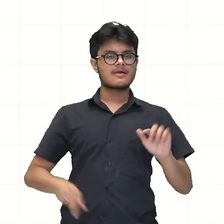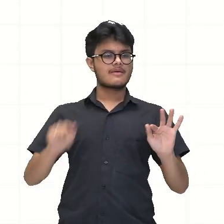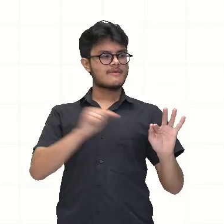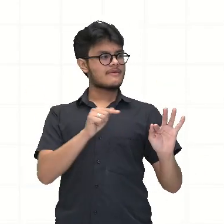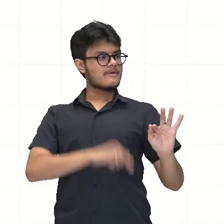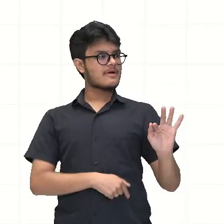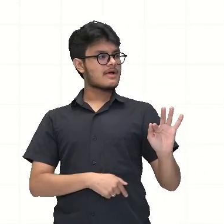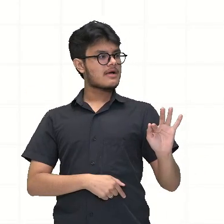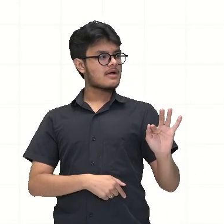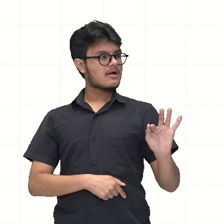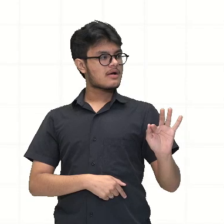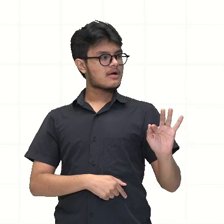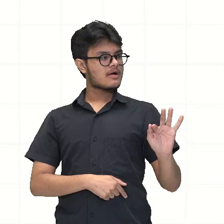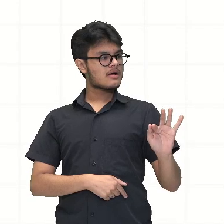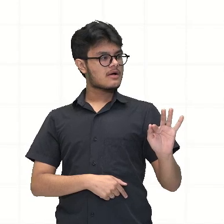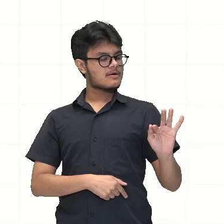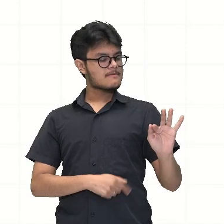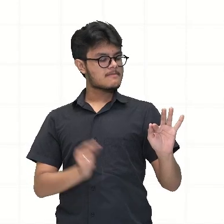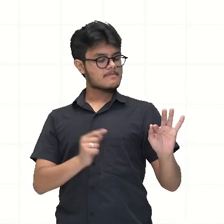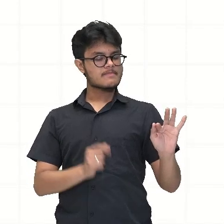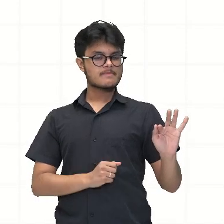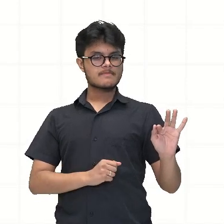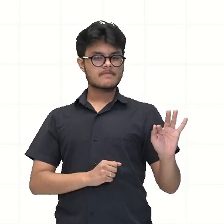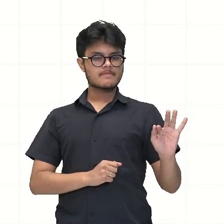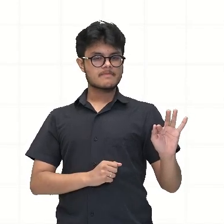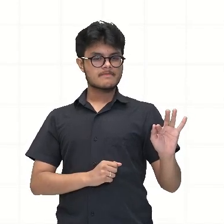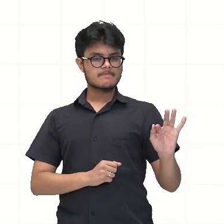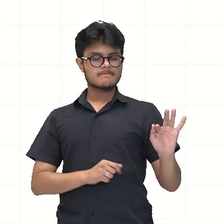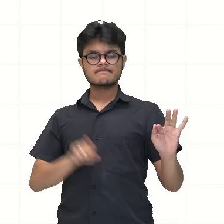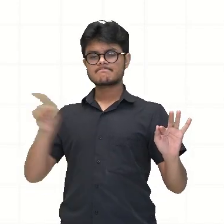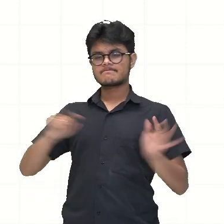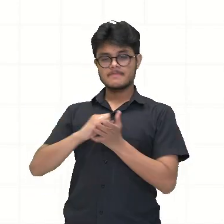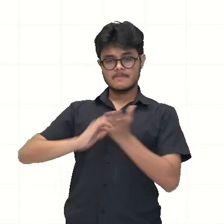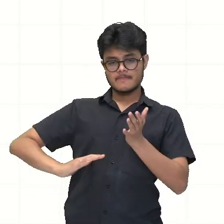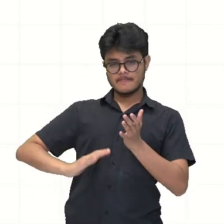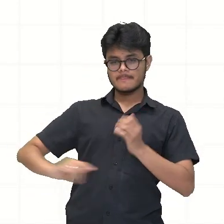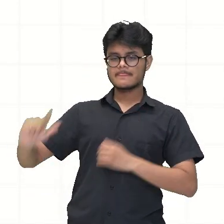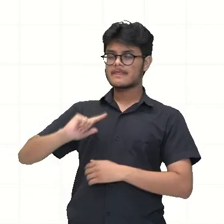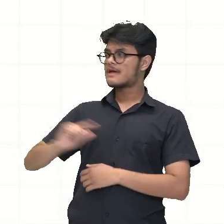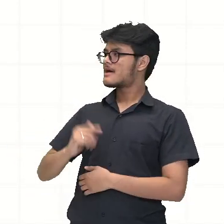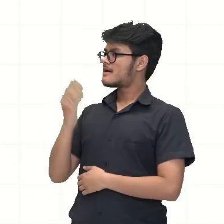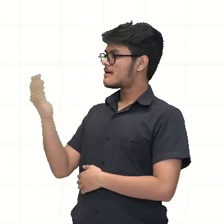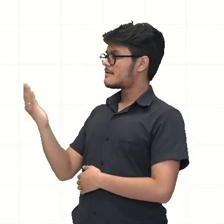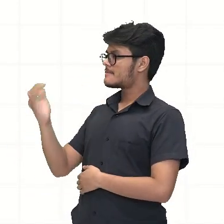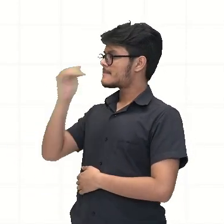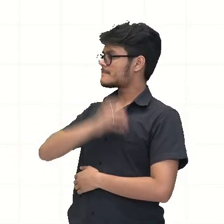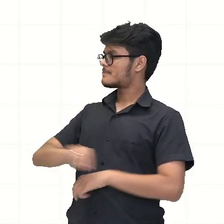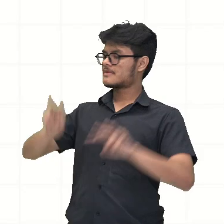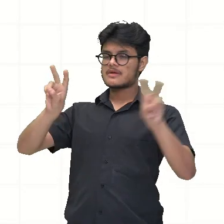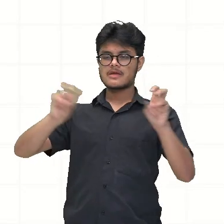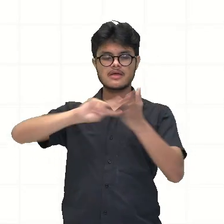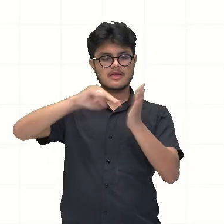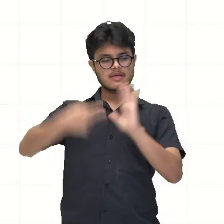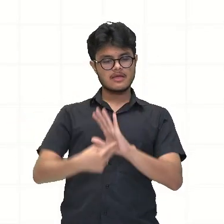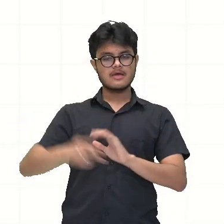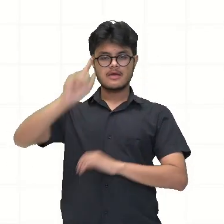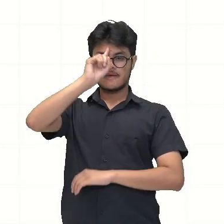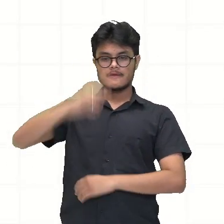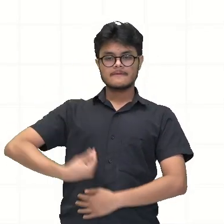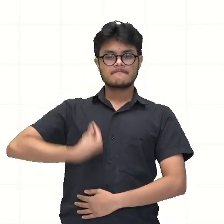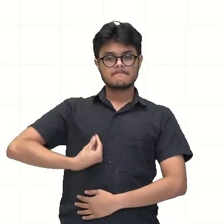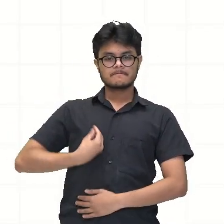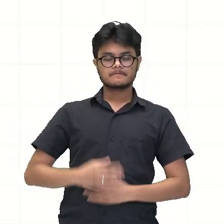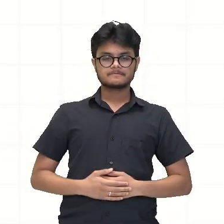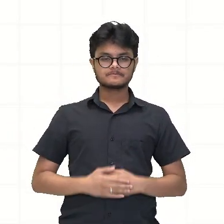bom? Uma questão aí mais aplicada aí às questões do nosso dia a dia. Olha só o que